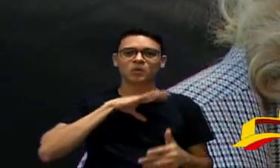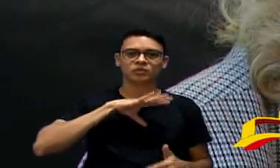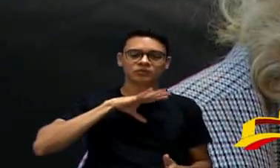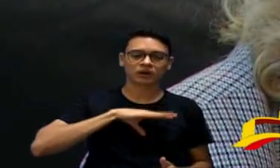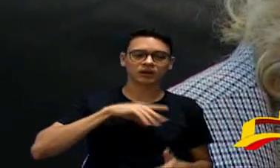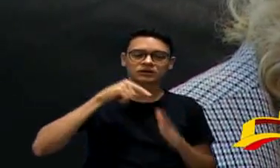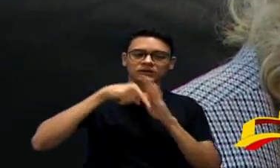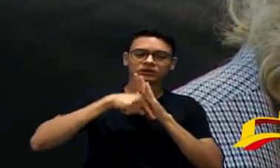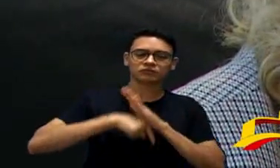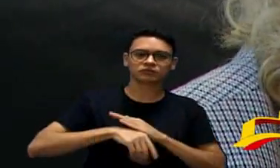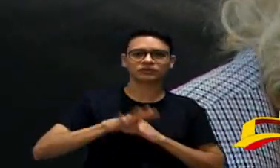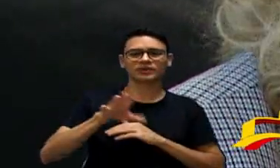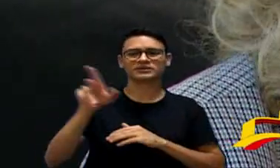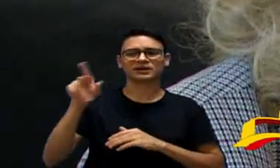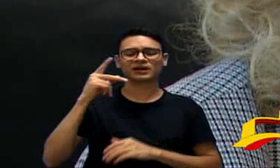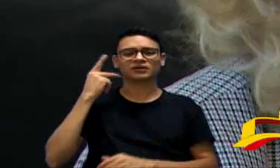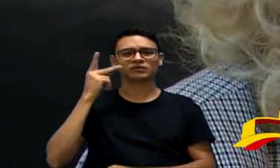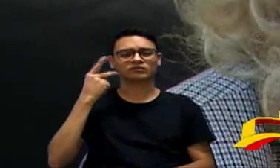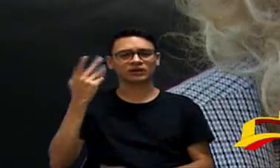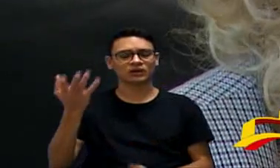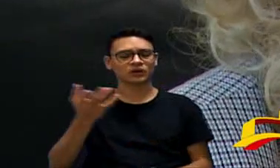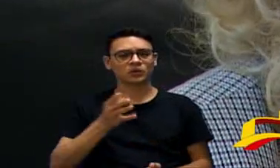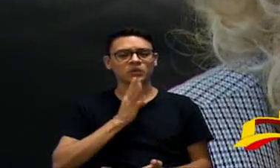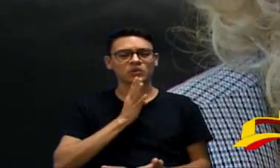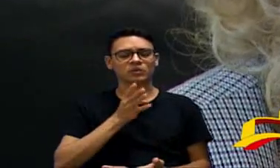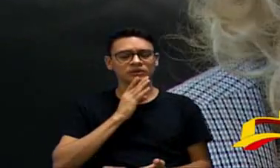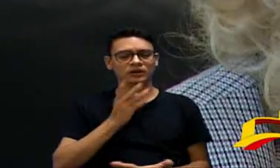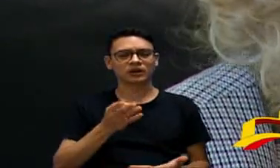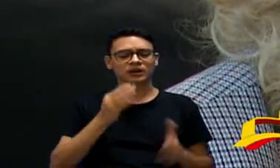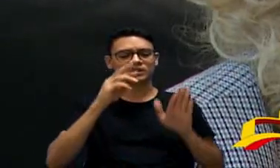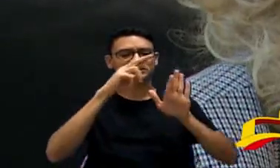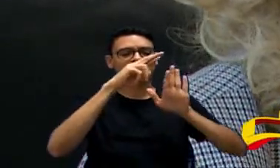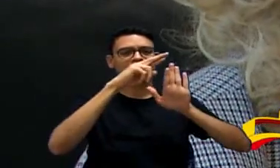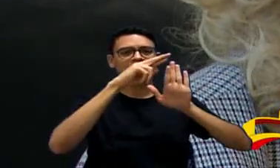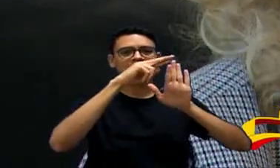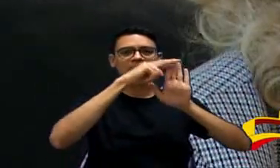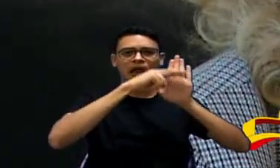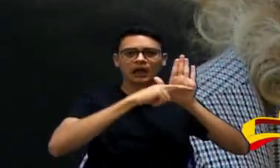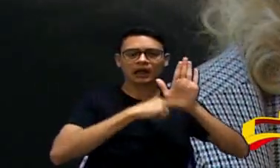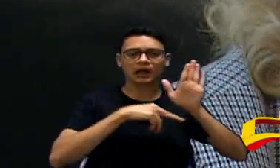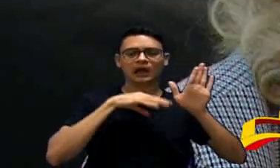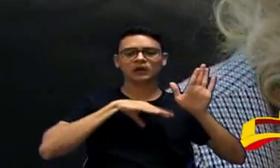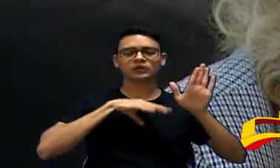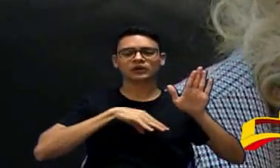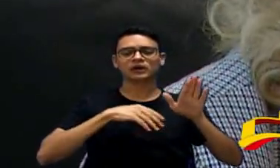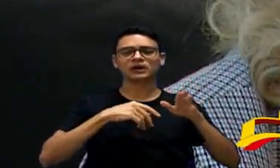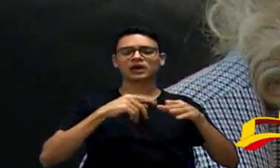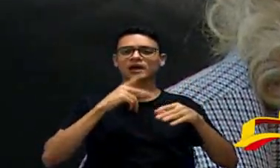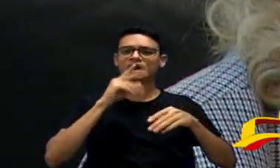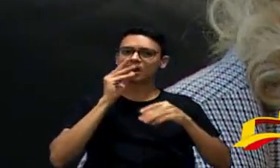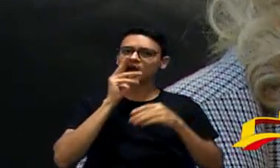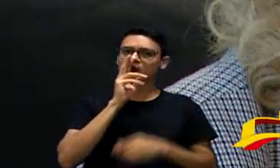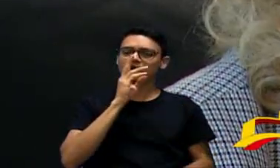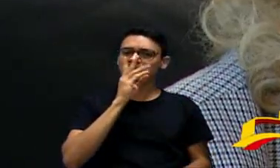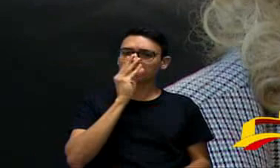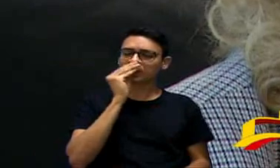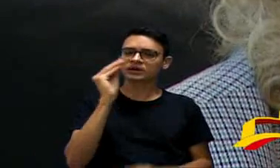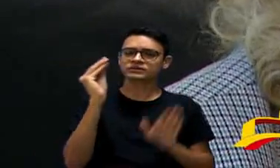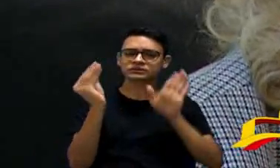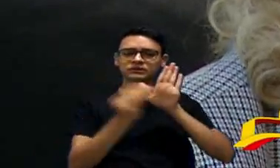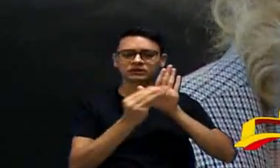mas o vereador teve. É, respeitar a gramática e a língua portuguesa é um ato de respeito, é de patriotismo.